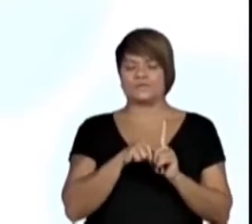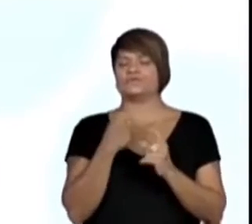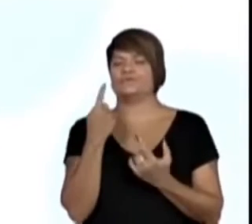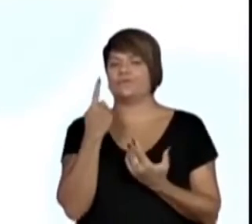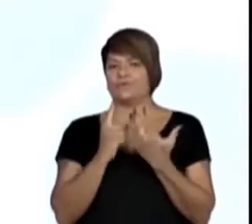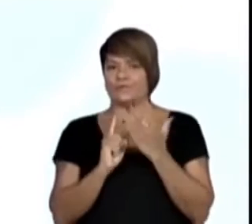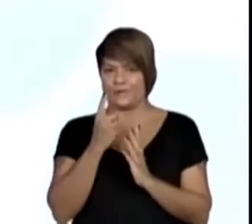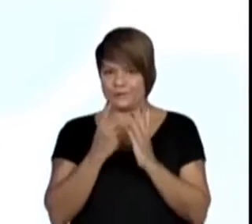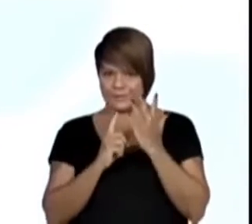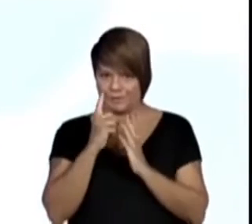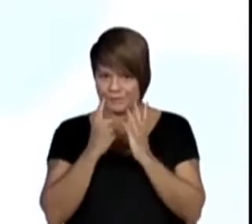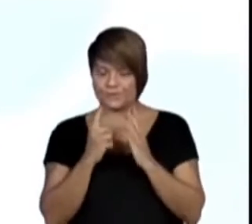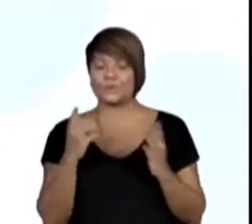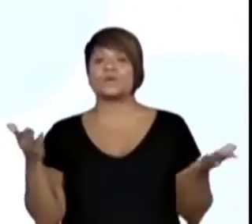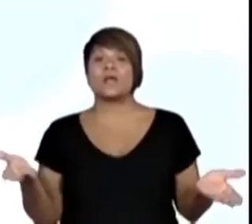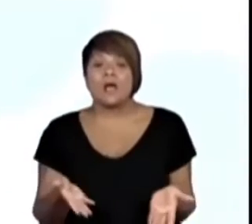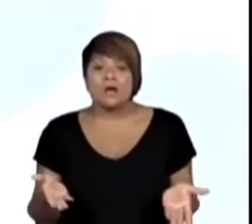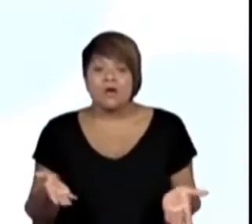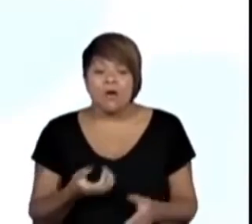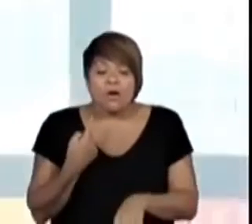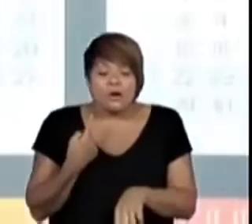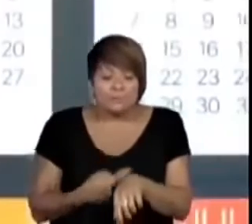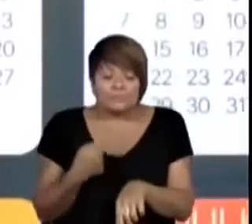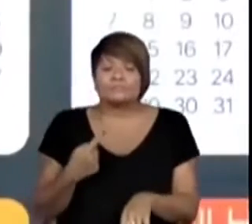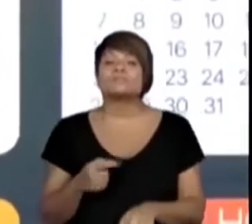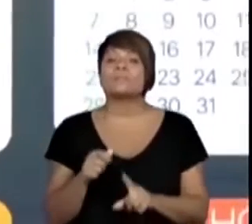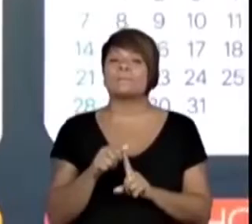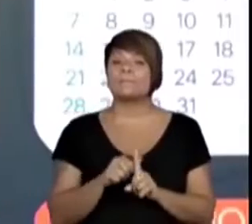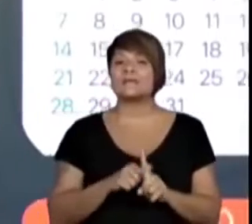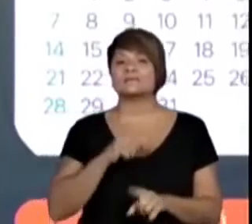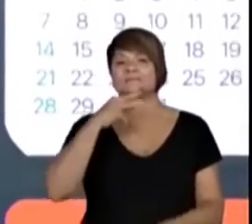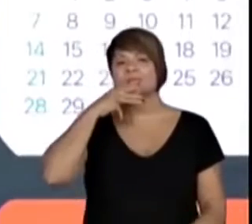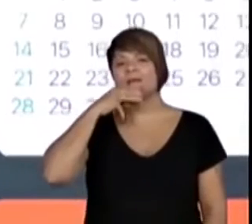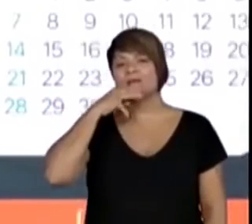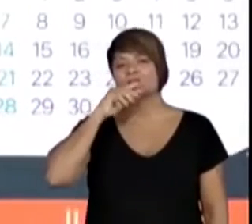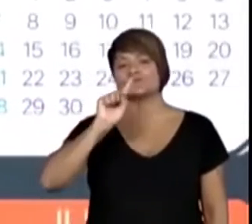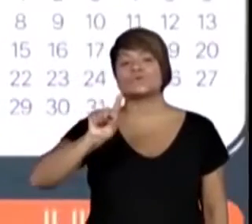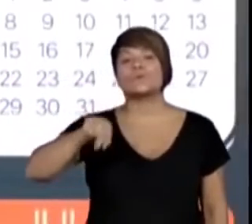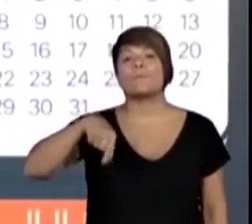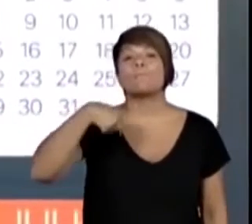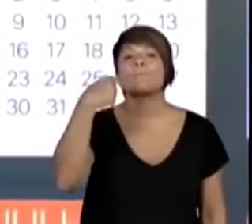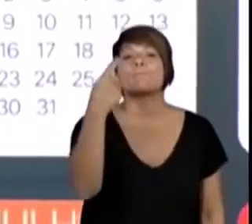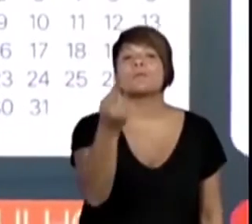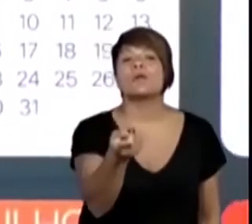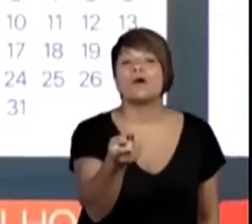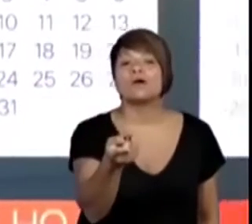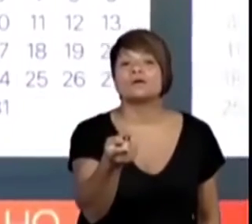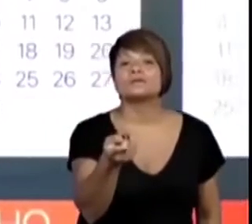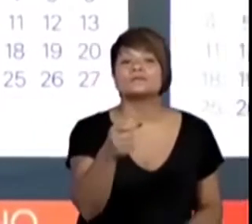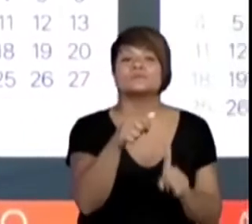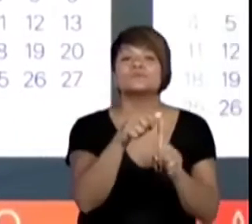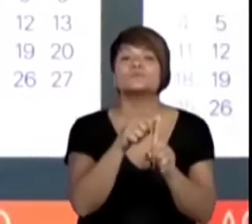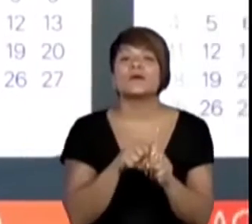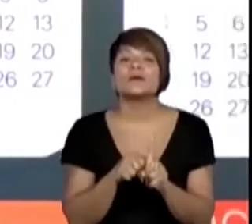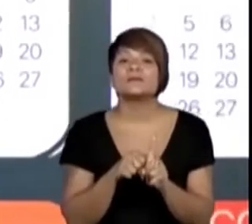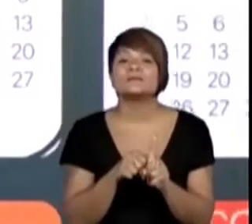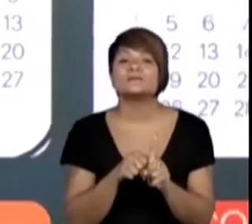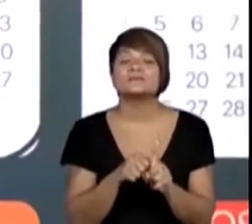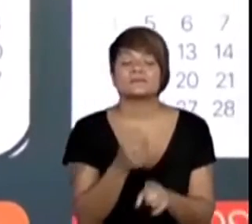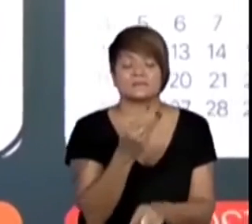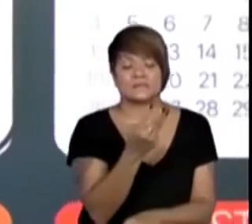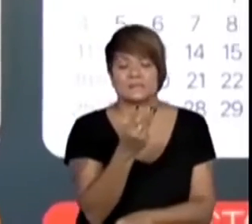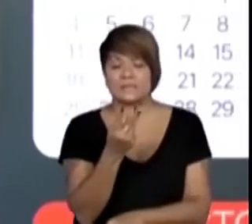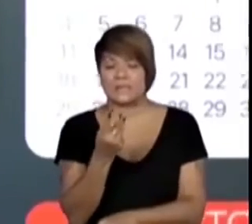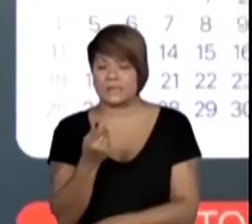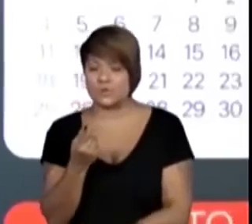fevereiro e agora nós estamos em março. E o próximo mês, depois do dia 31